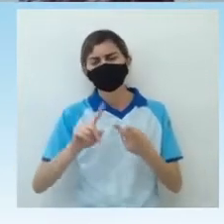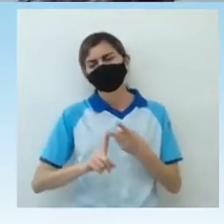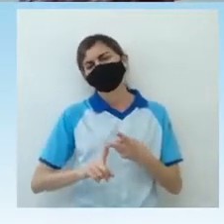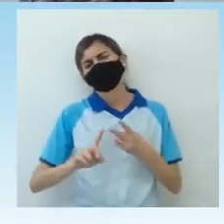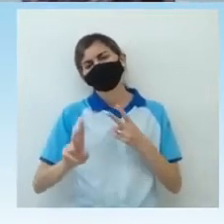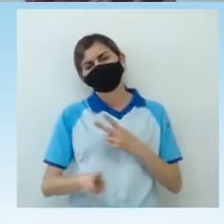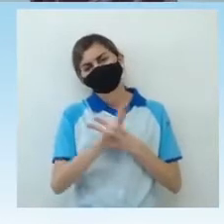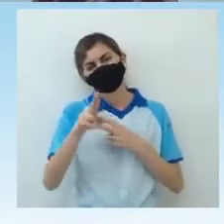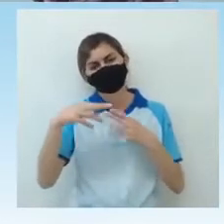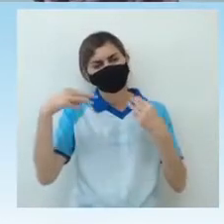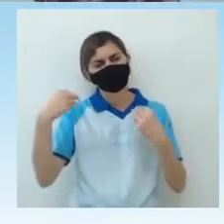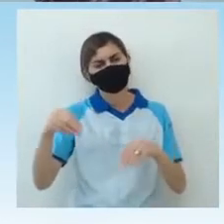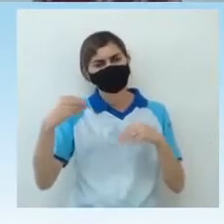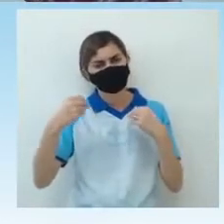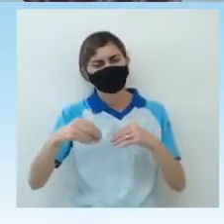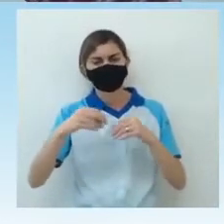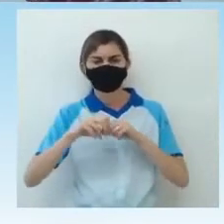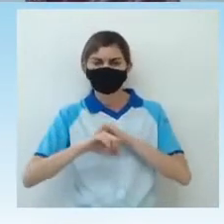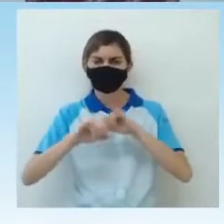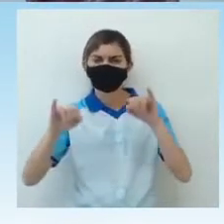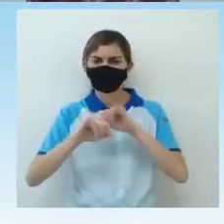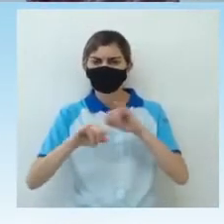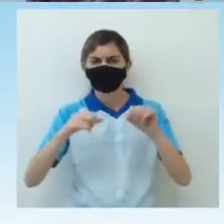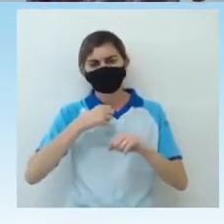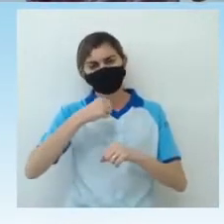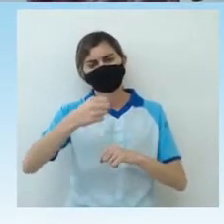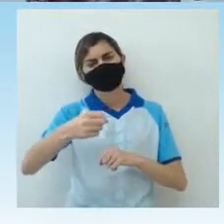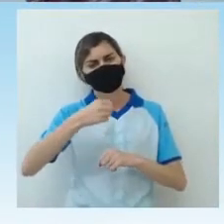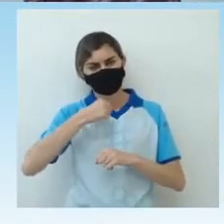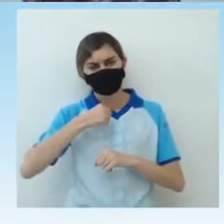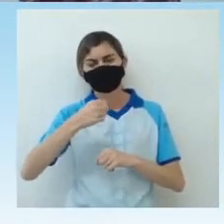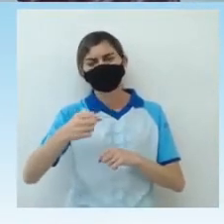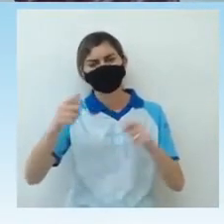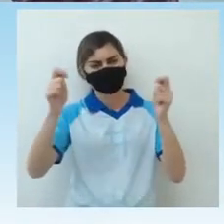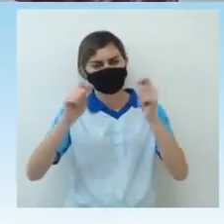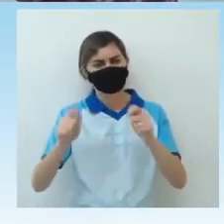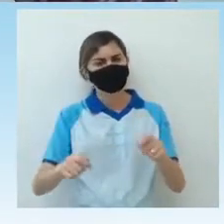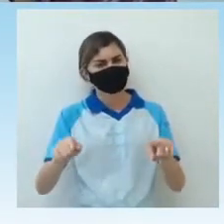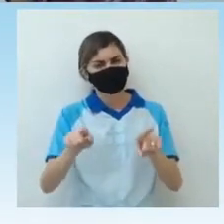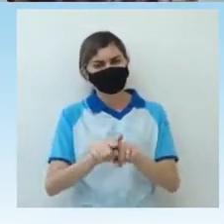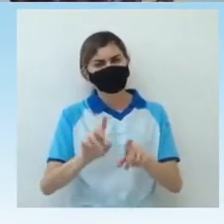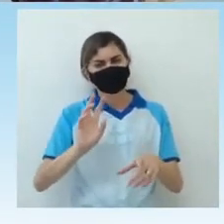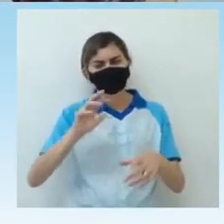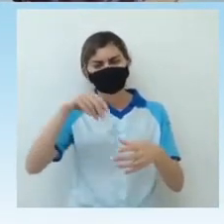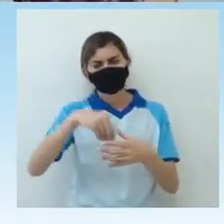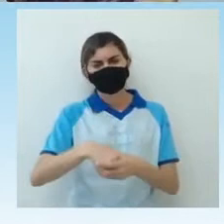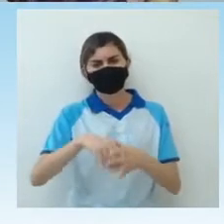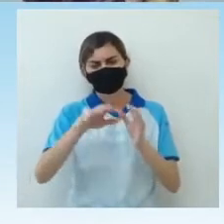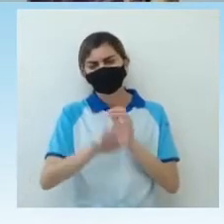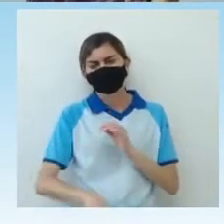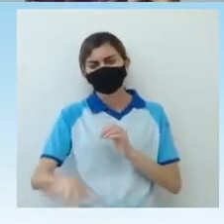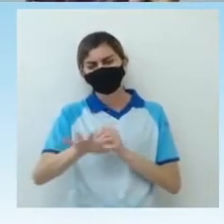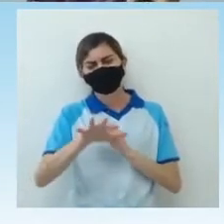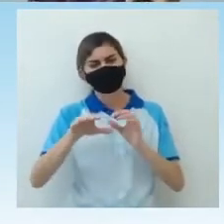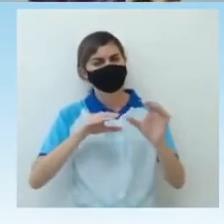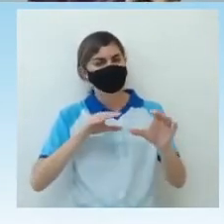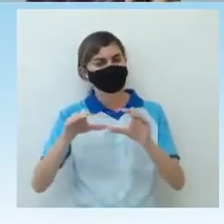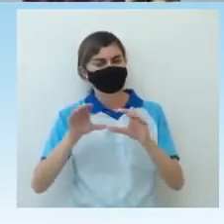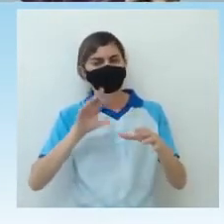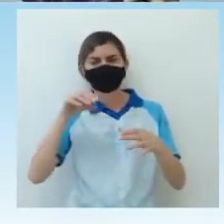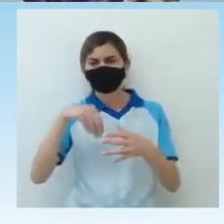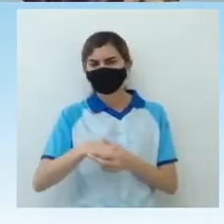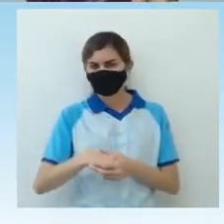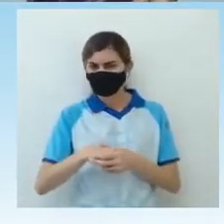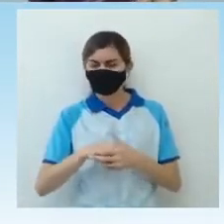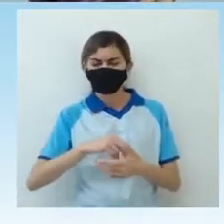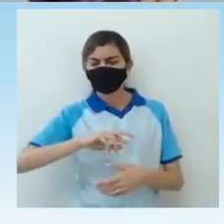utilização das revistas, dos jornais. Então, a arte também está dentro desse meio de comunicação, inserida ali dentro.